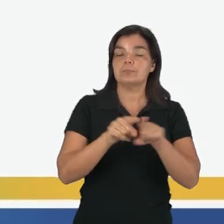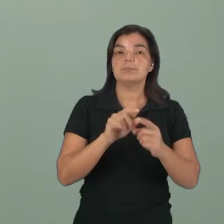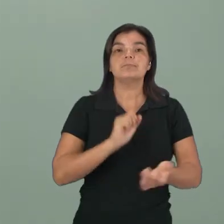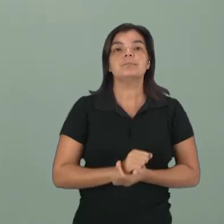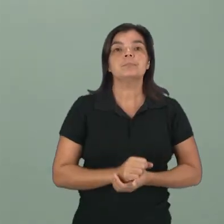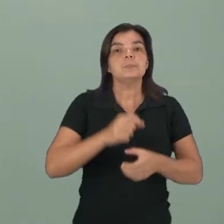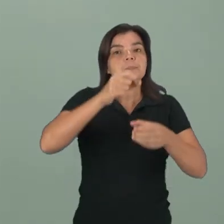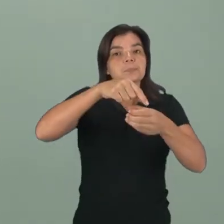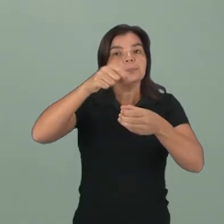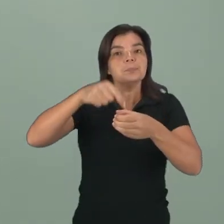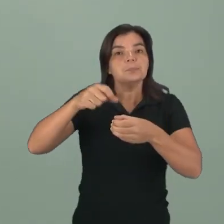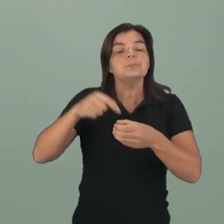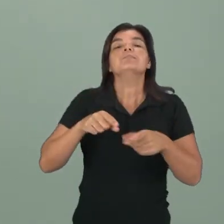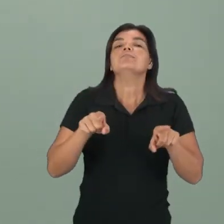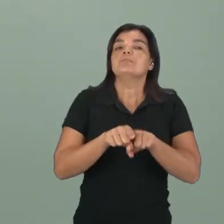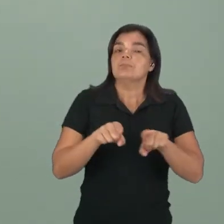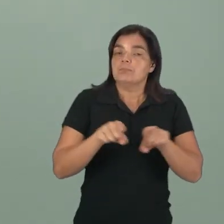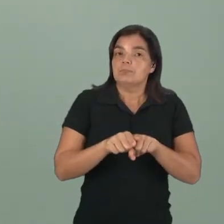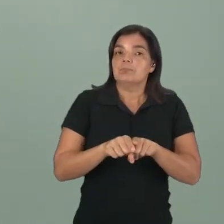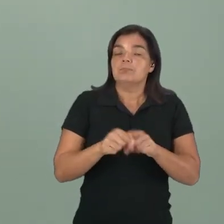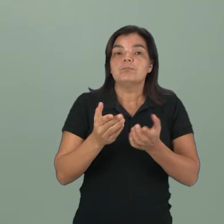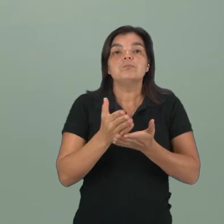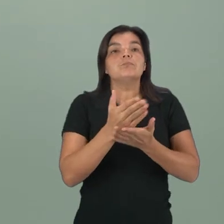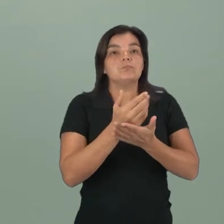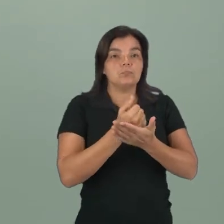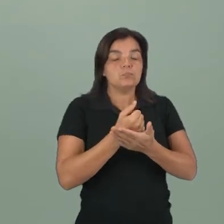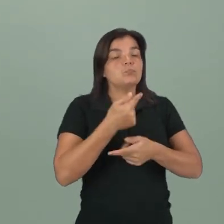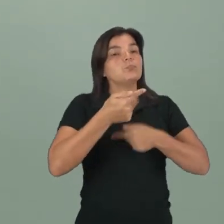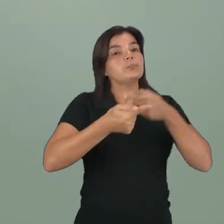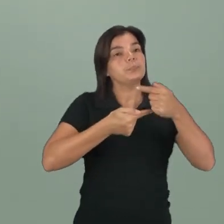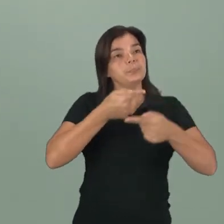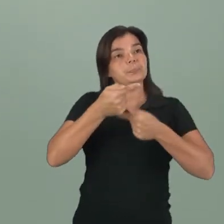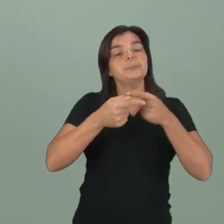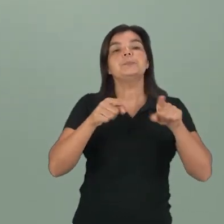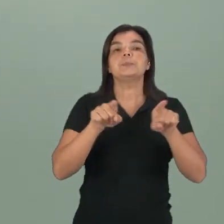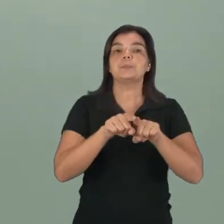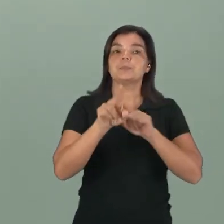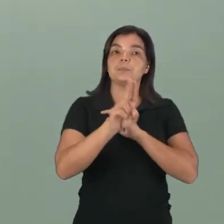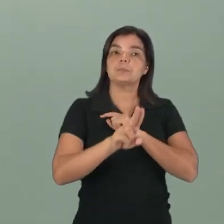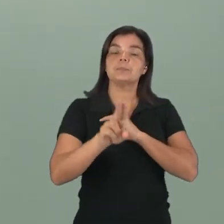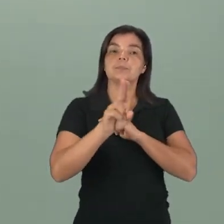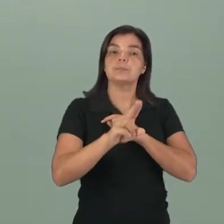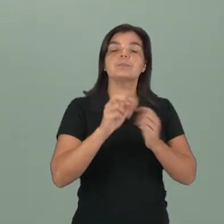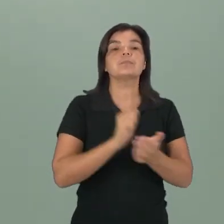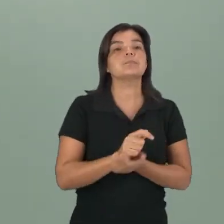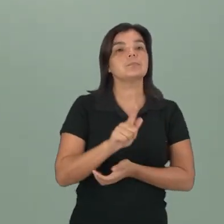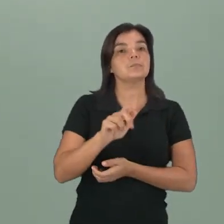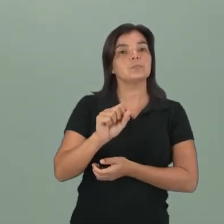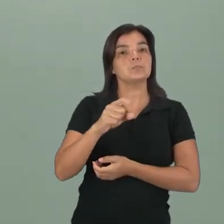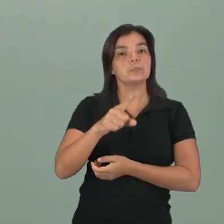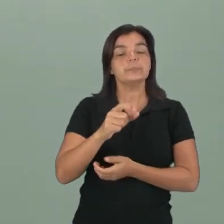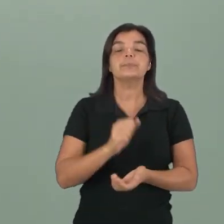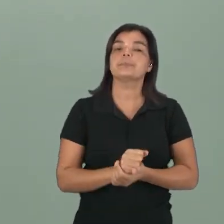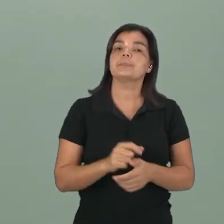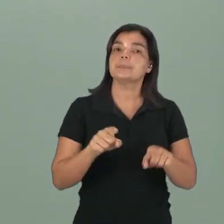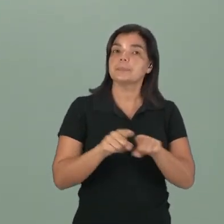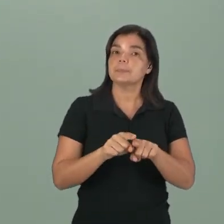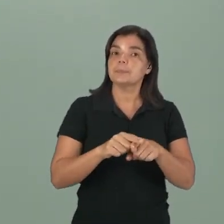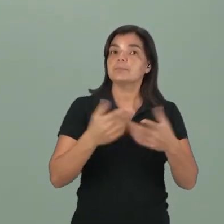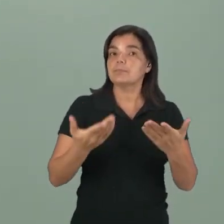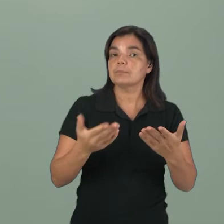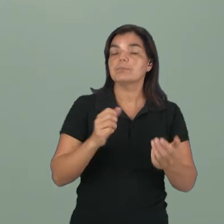Adubo orgânico também pode ser com as sobras do que foi gerado a partir da utilização do gás e as sobras disso